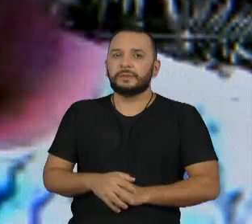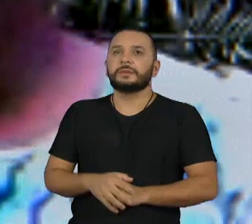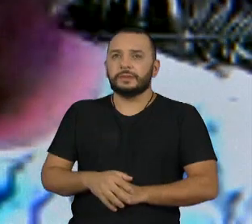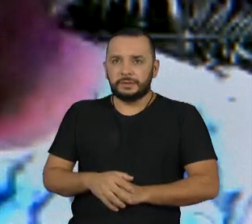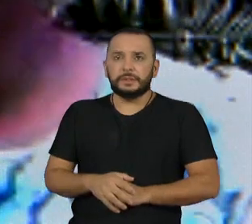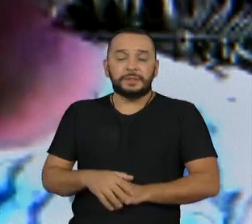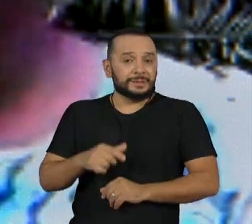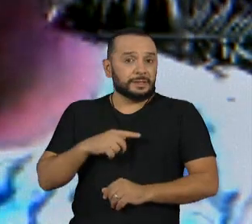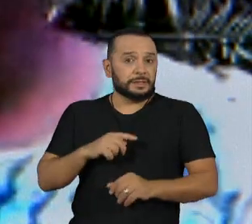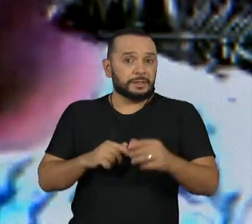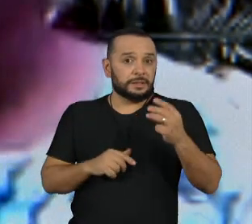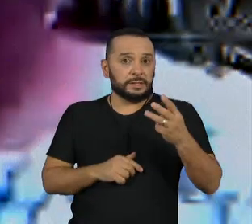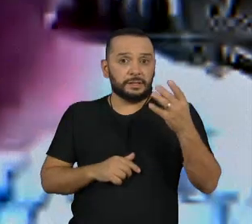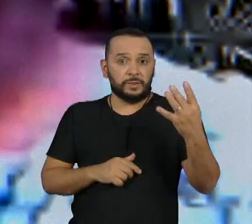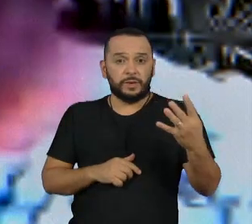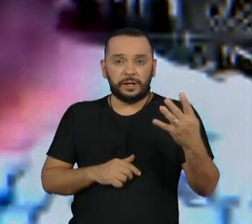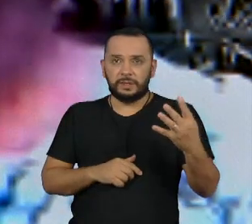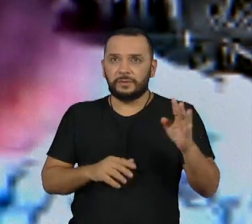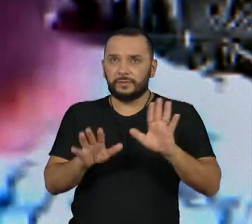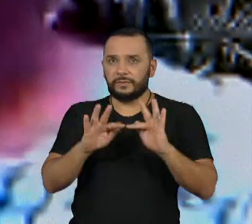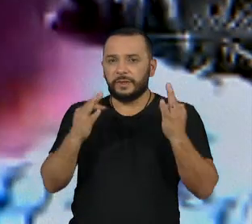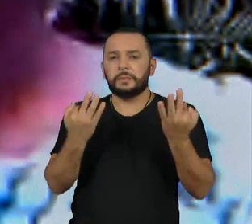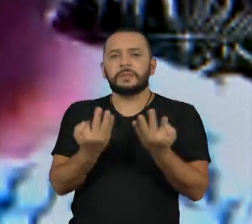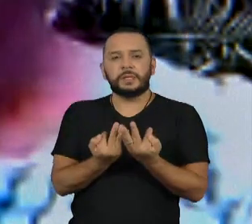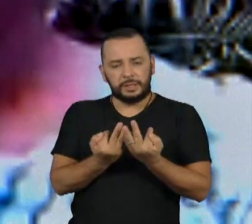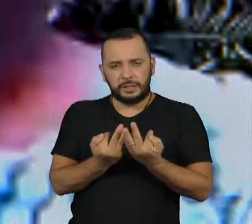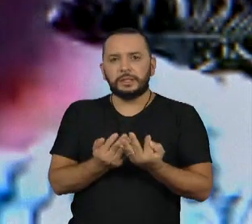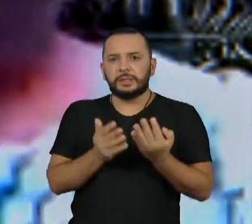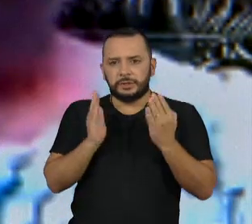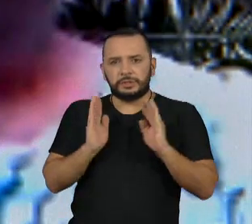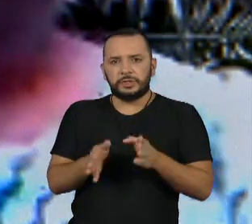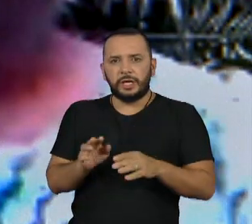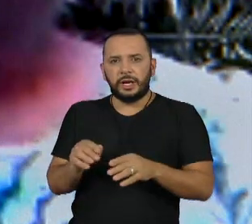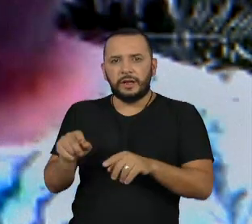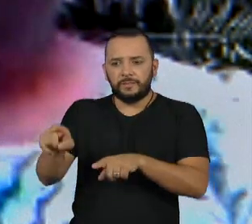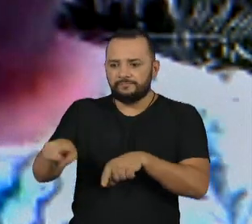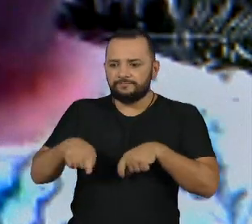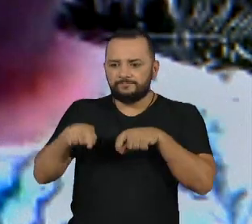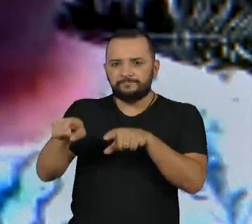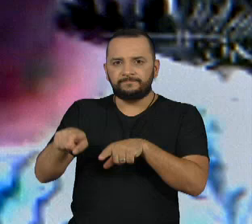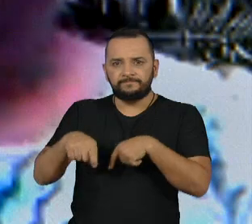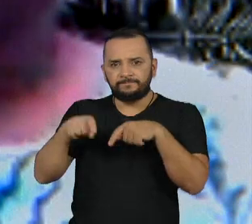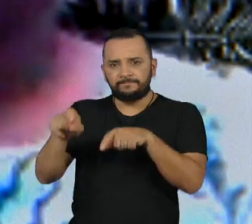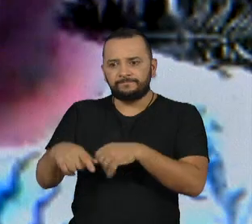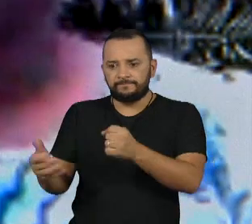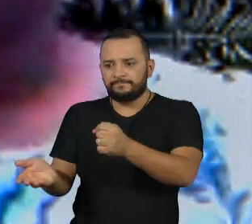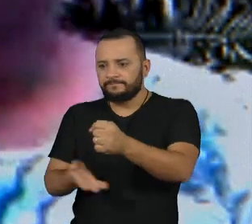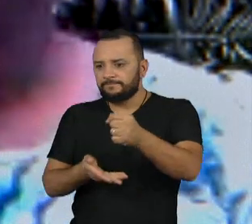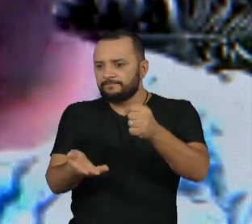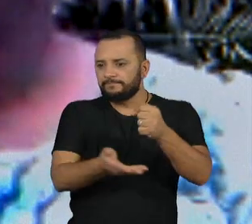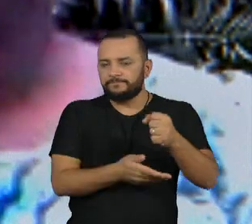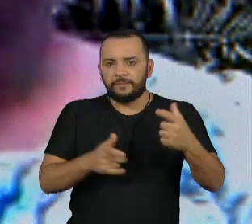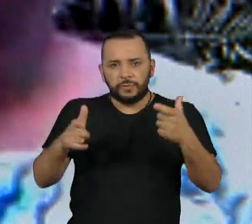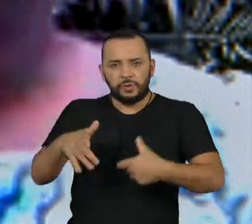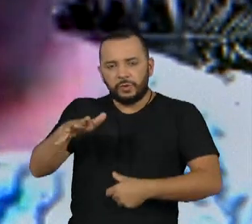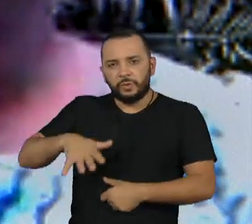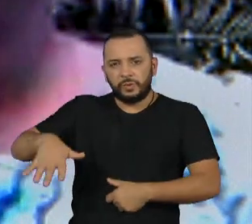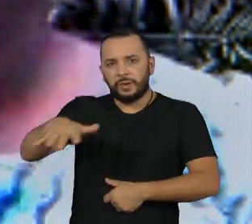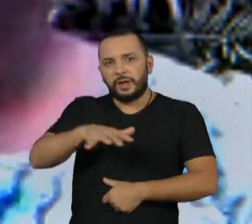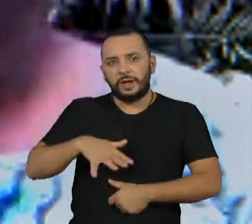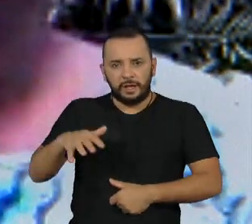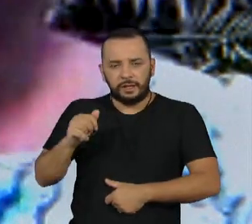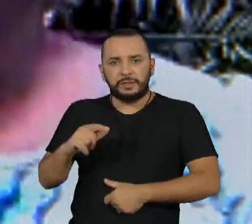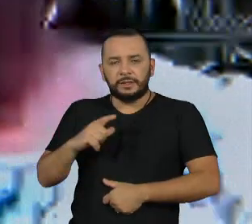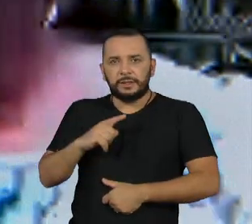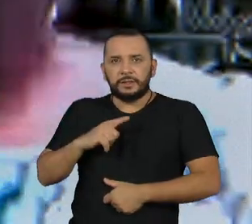34 famílias extrativistas aqui na região e fazem a coleta